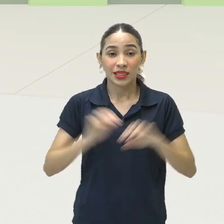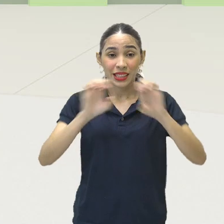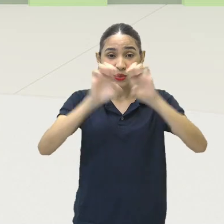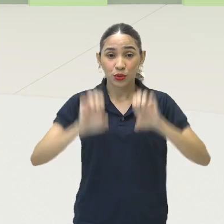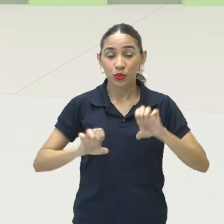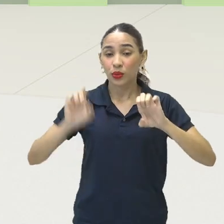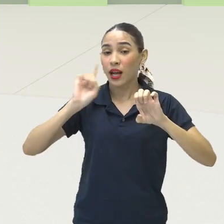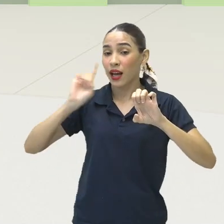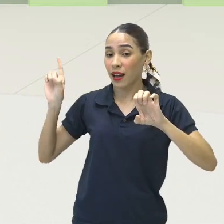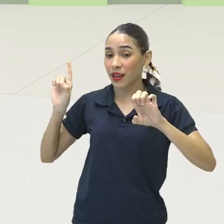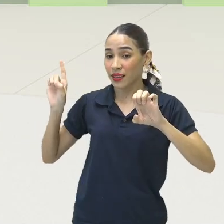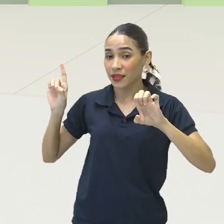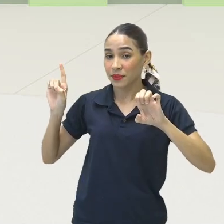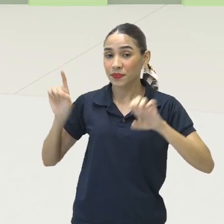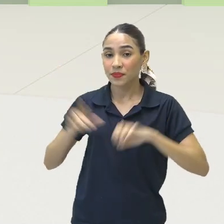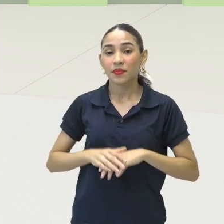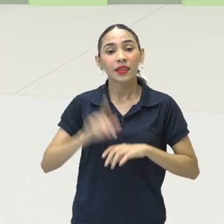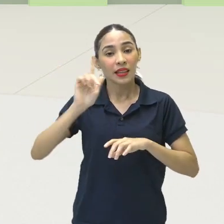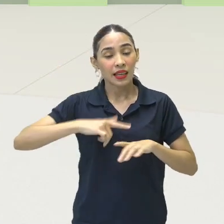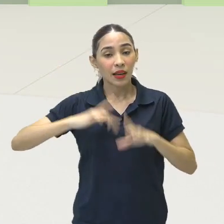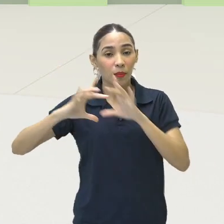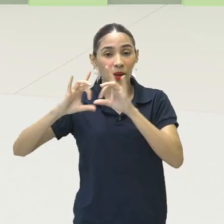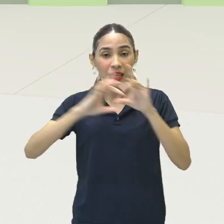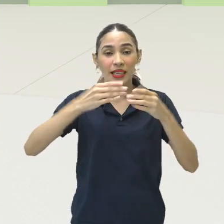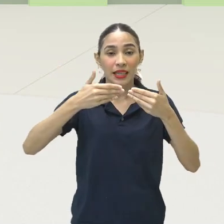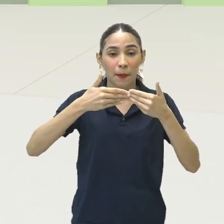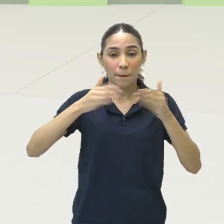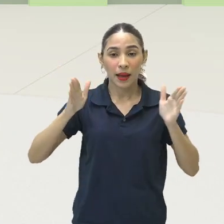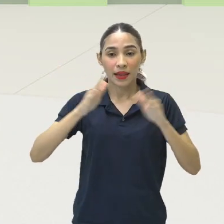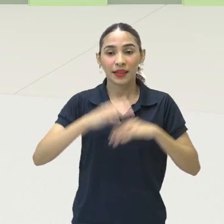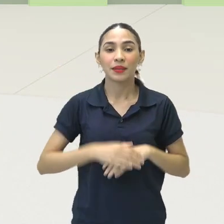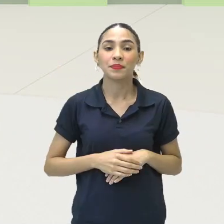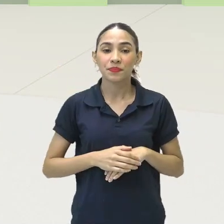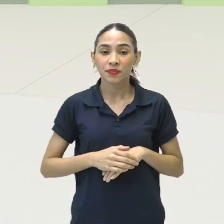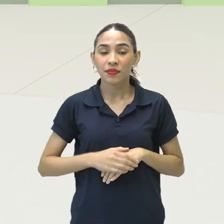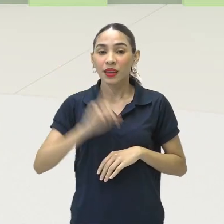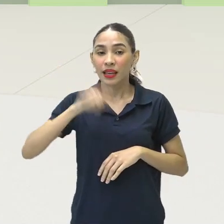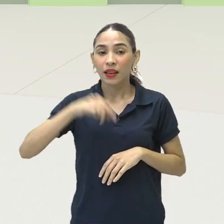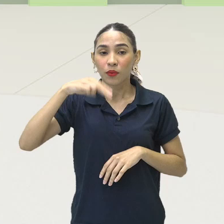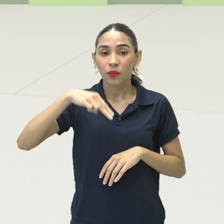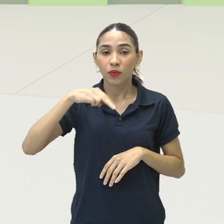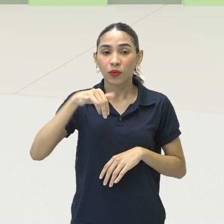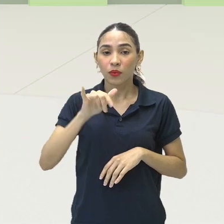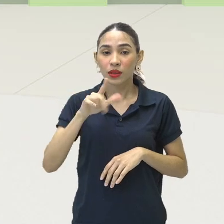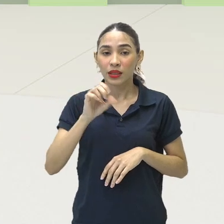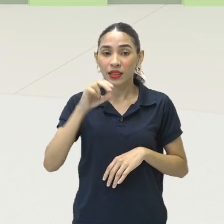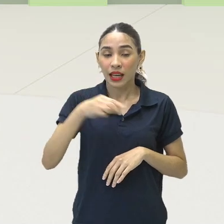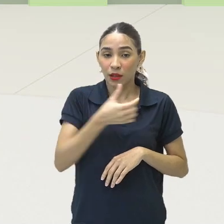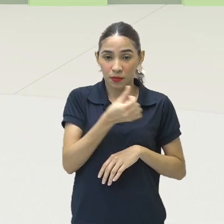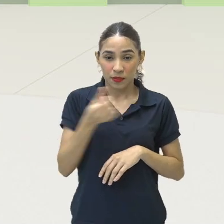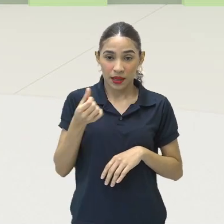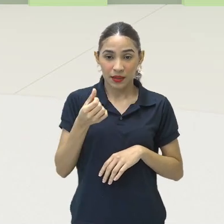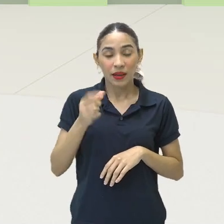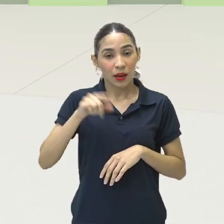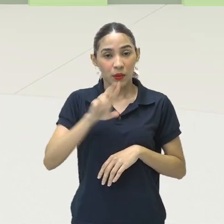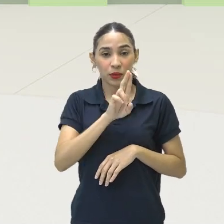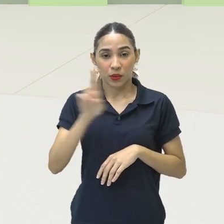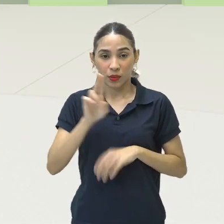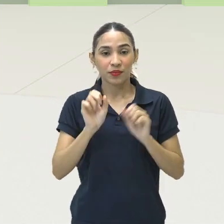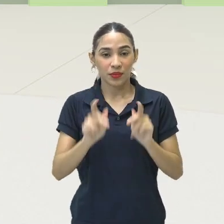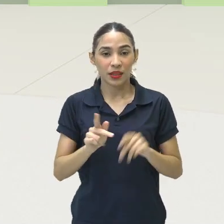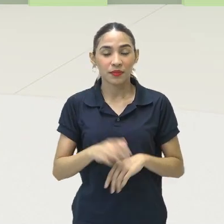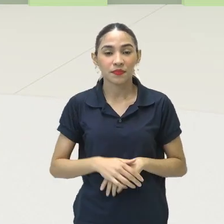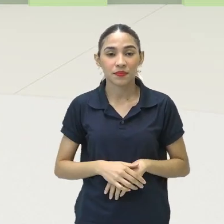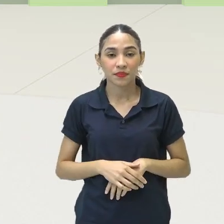dessa estrutura aqui, que é uma cadeia aberta. Esse daqui é o nylon 66, é o nome dele,